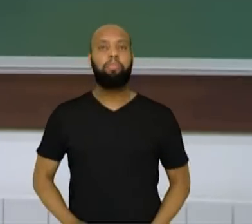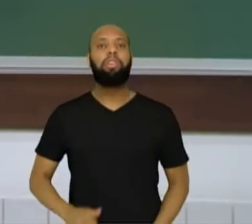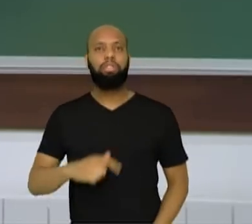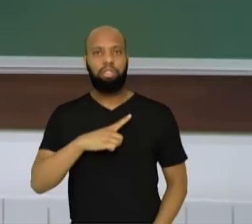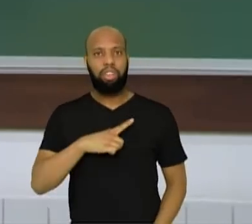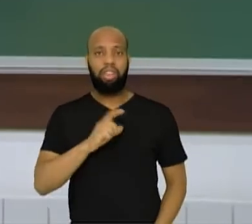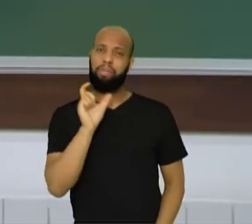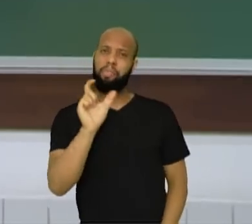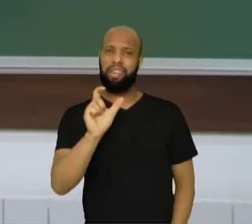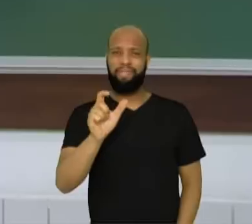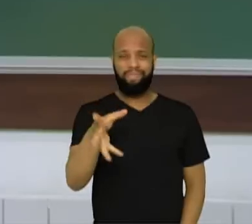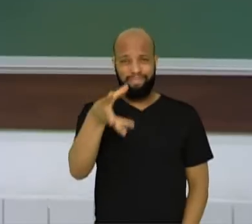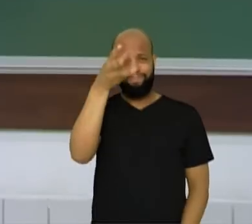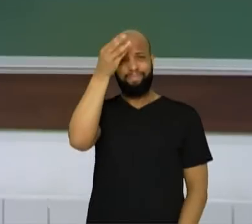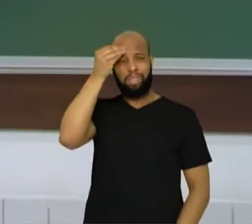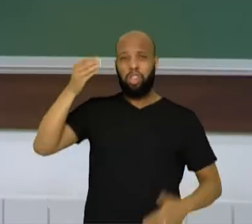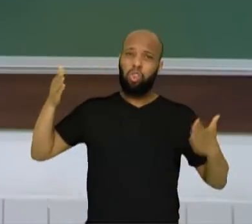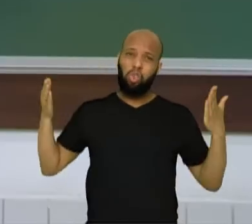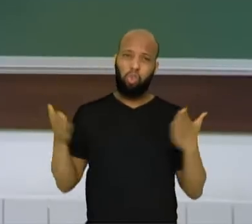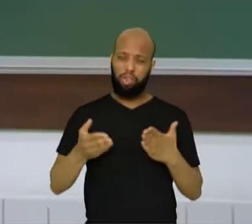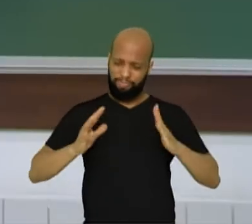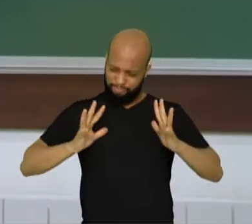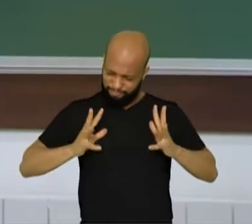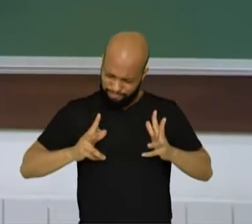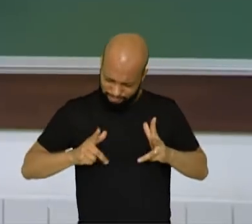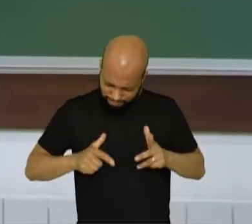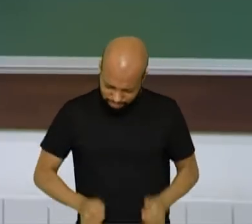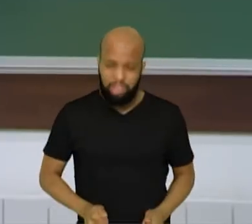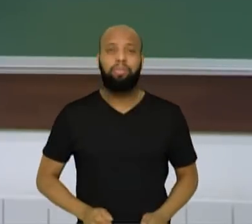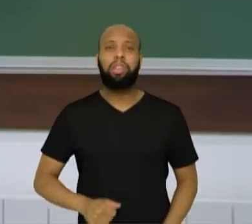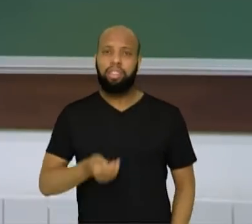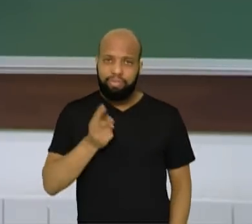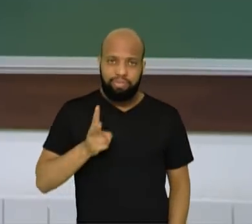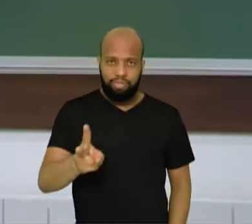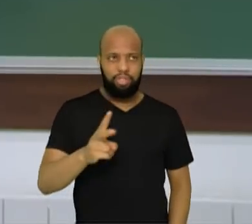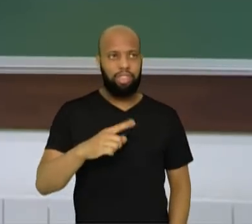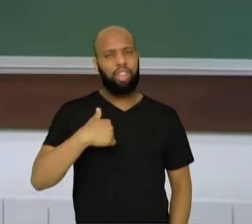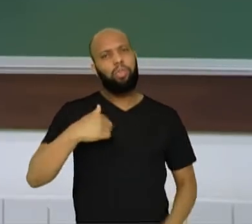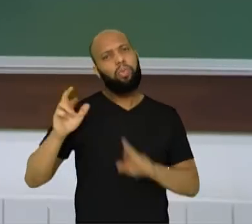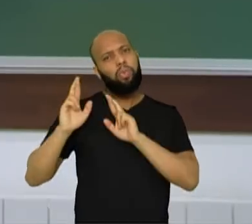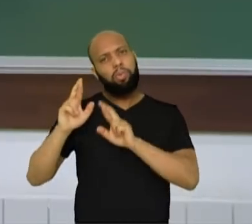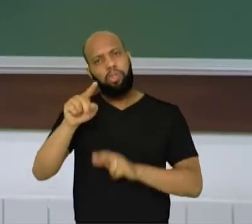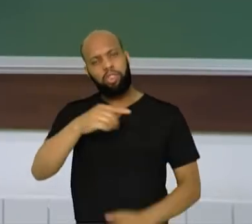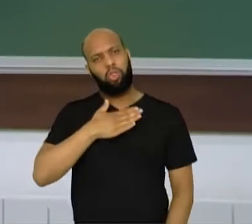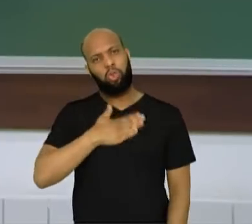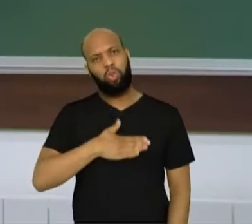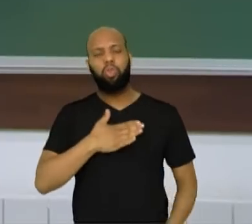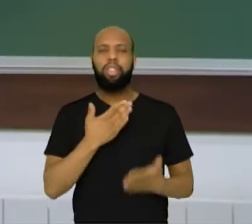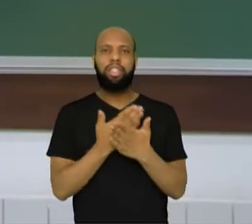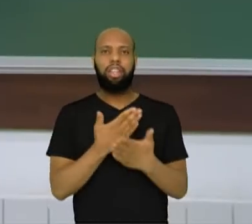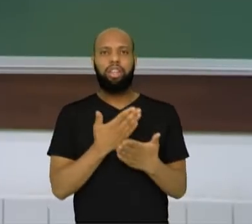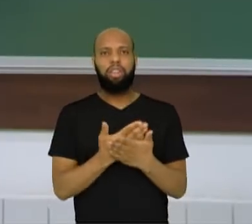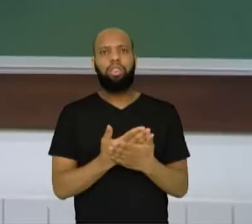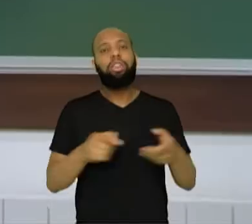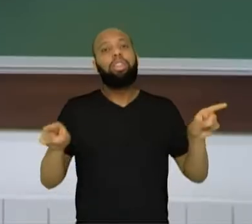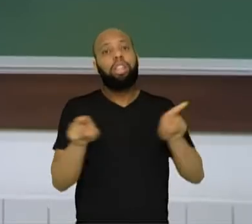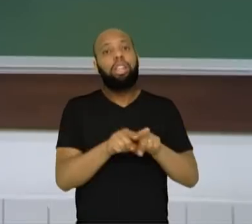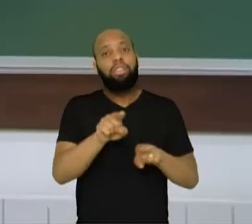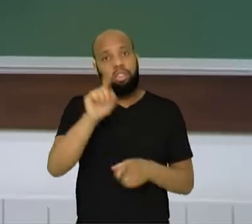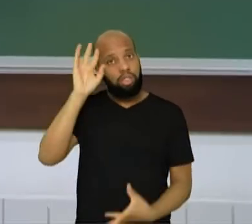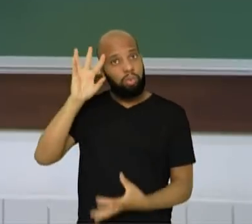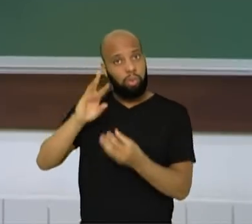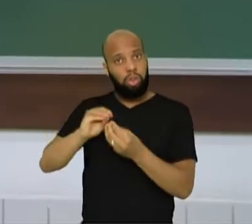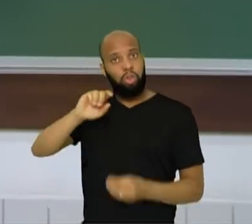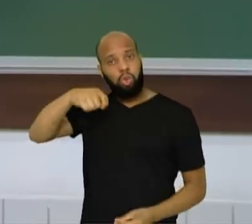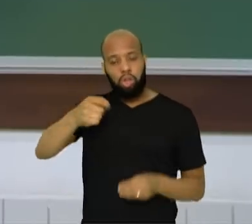tem uma palavra que você tem que guardar da aula de hoje, higienização. Então, eu espero que vocês tenham gostado dessa aula, que vocês tenham entendido